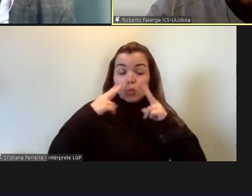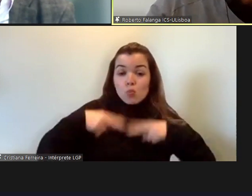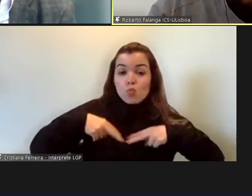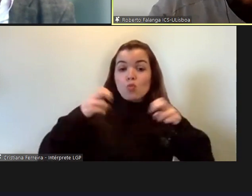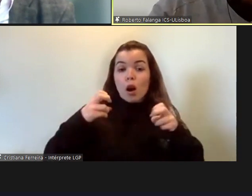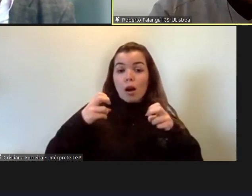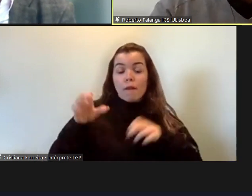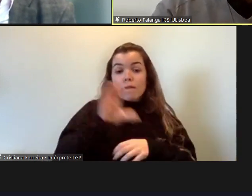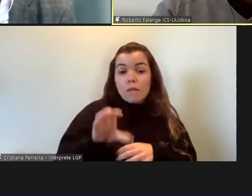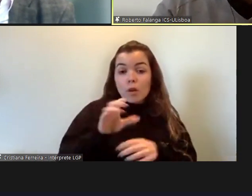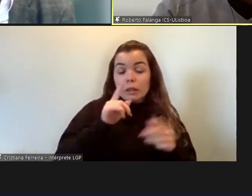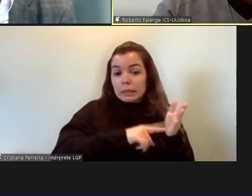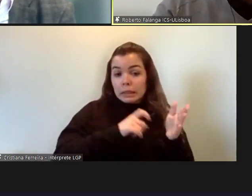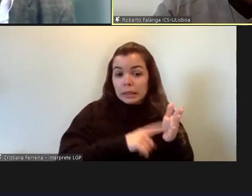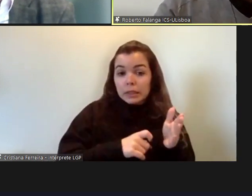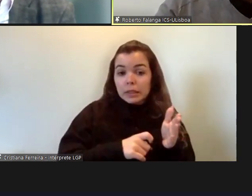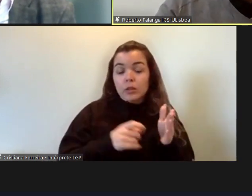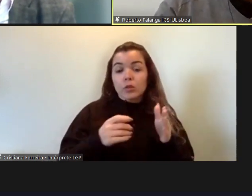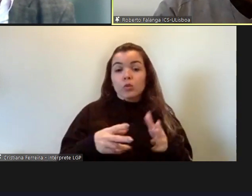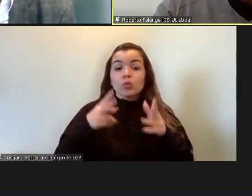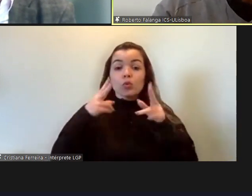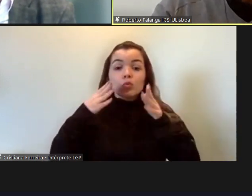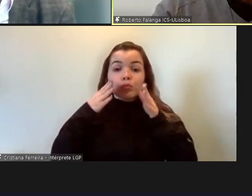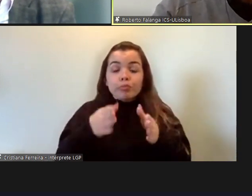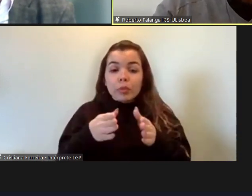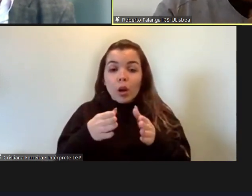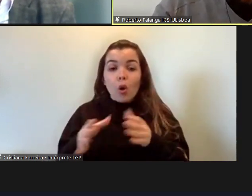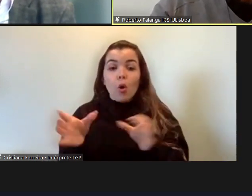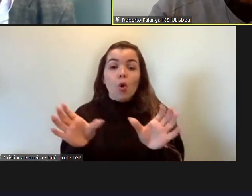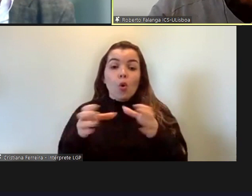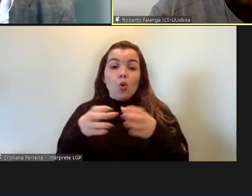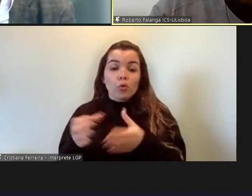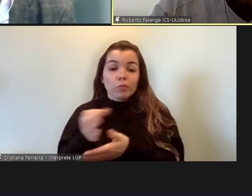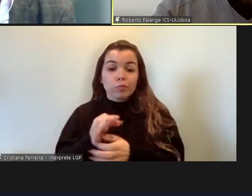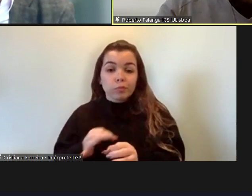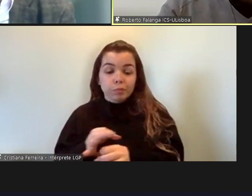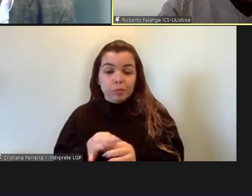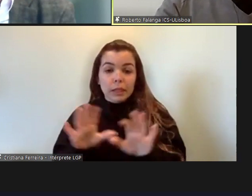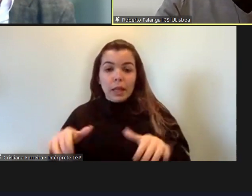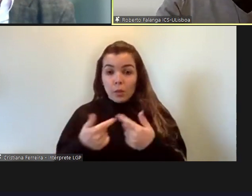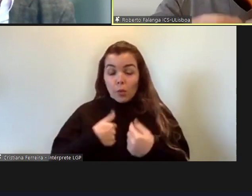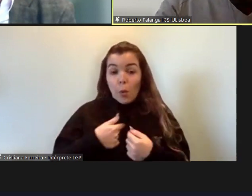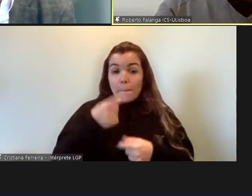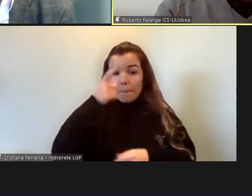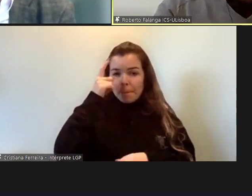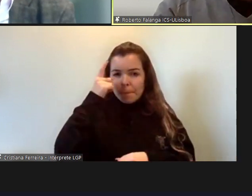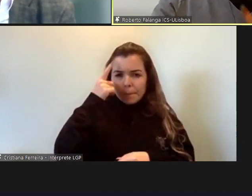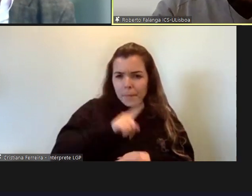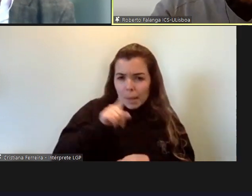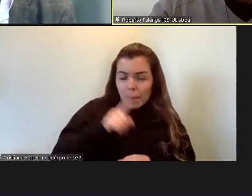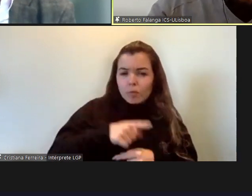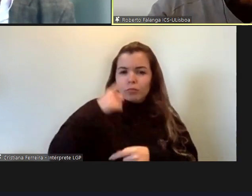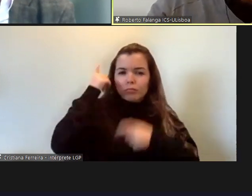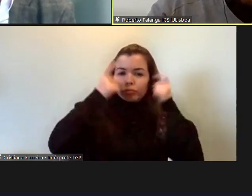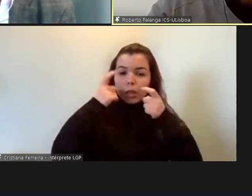encontro dos grupos subrepresentados. Por exemplo, faça primeiro um mapeamento, saiba com antecedência quais são